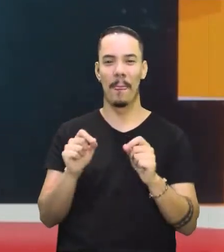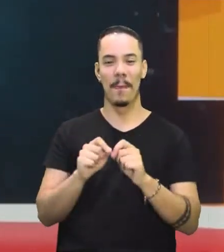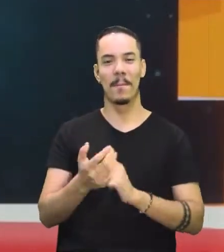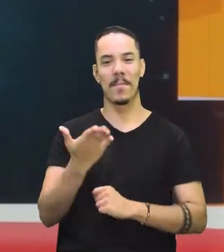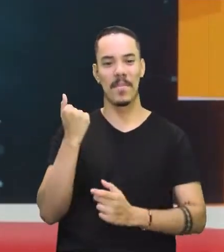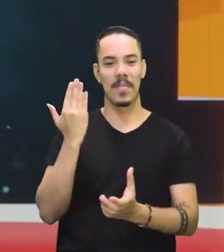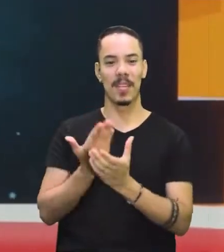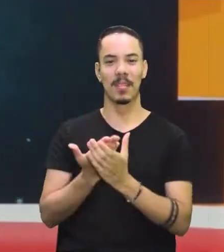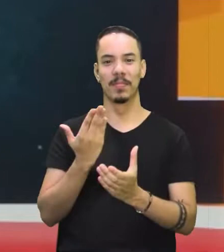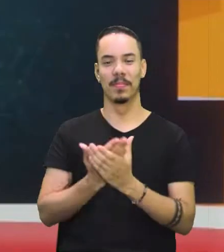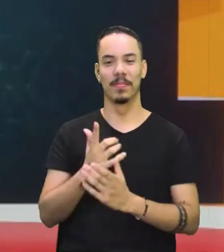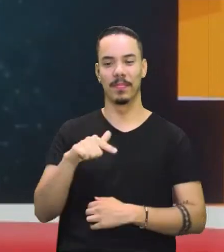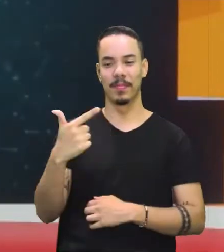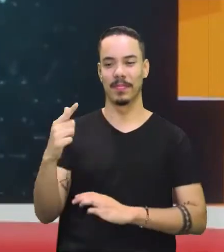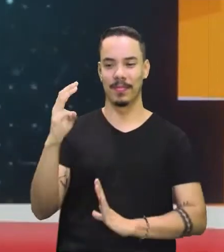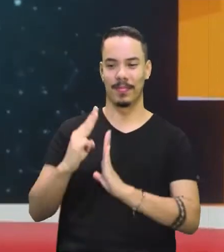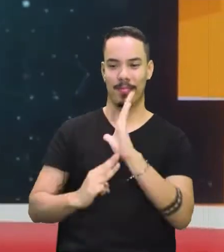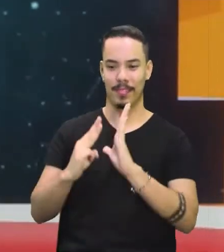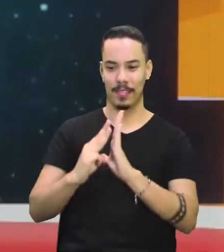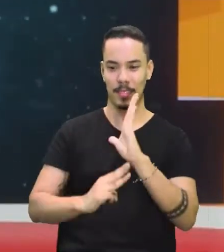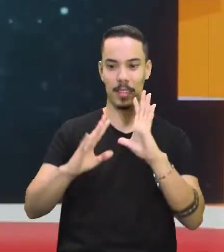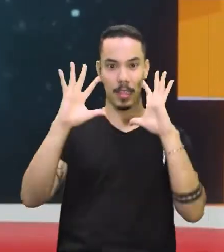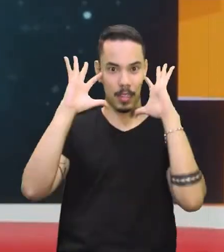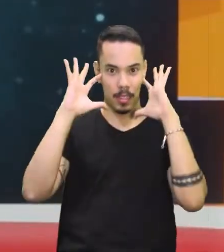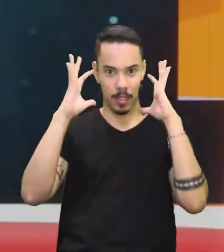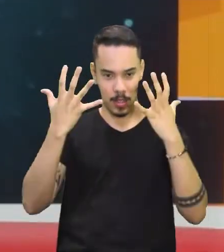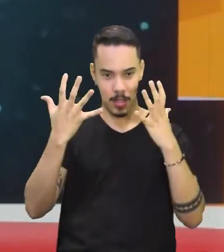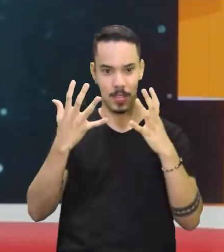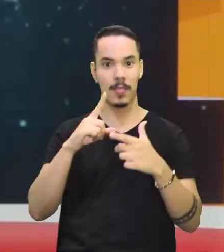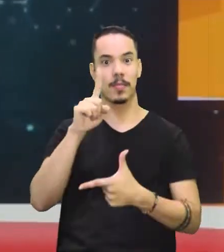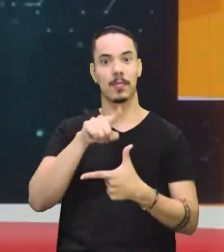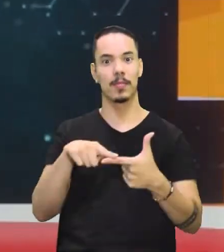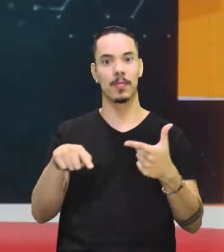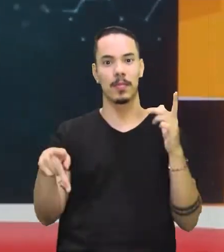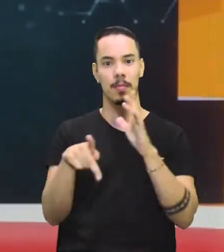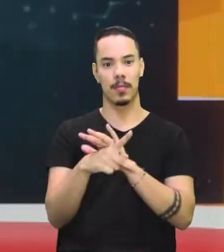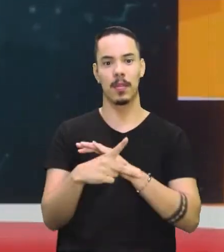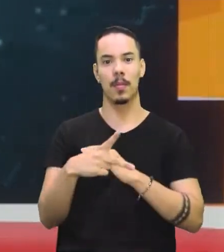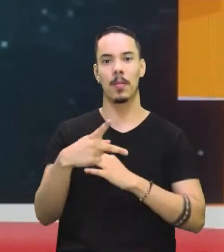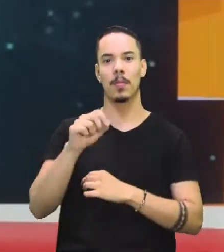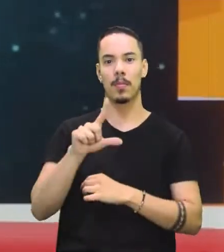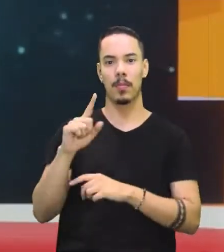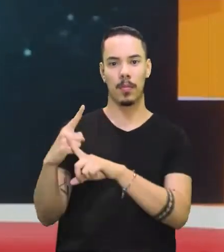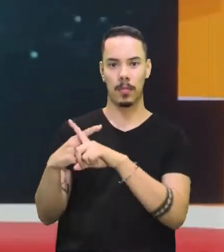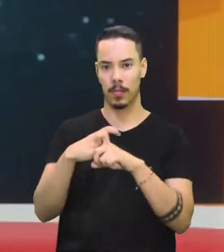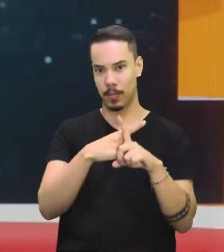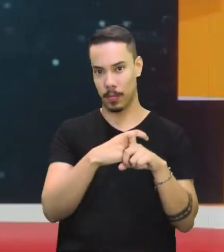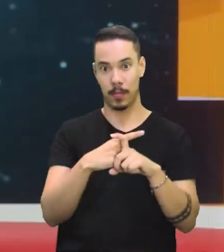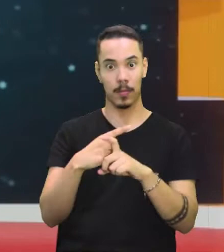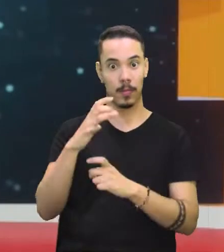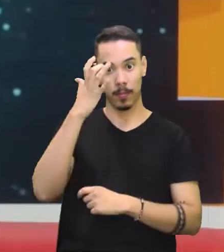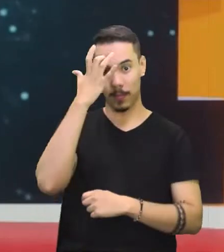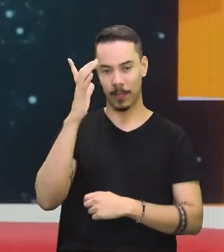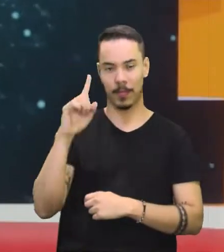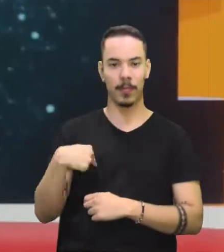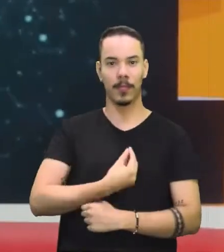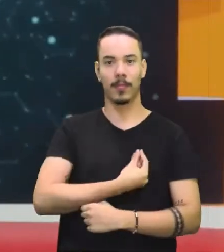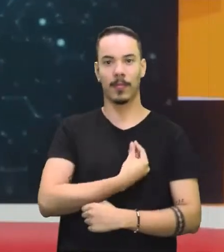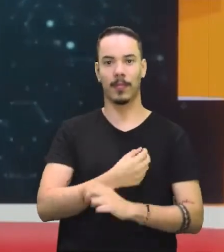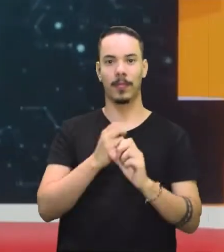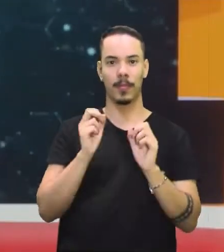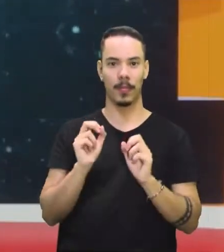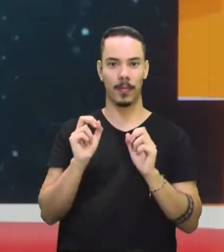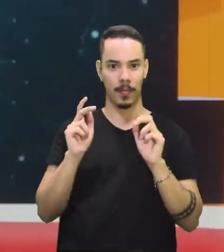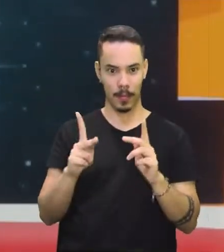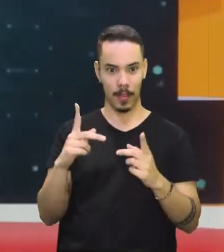estudar um outro método para resolver a divisão de polinômios que vai facilitar bastante a nossa vida. Eu acredito que sim. E aí,